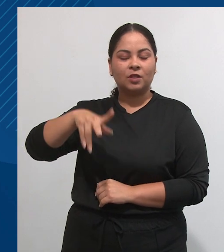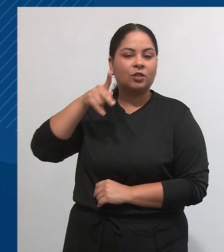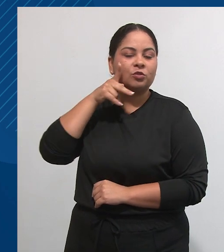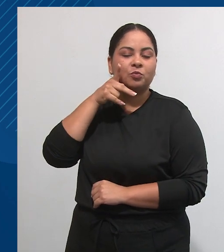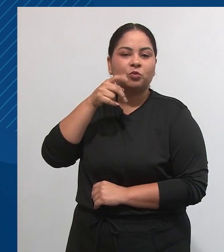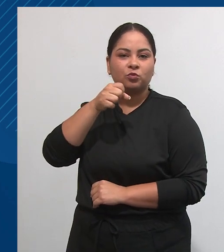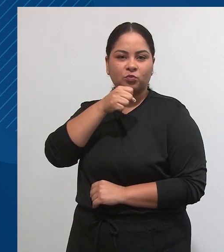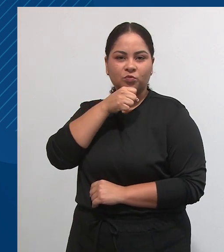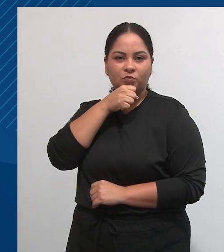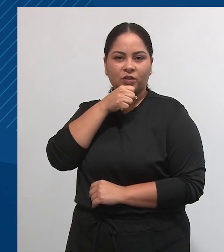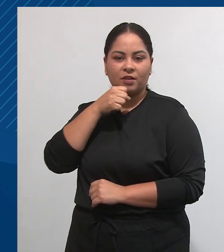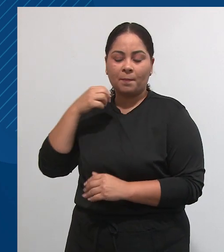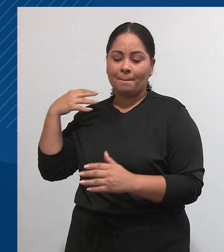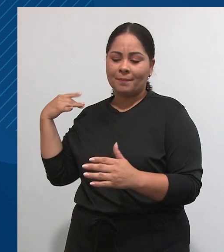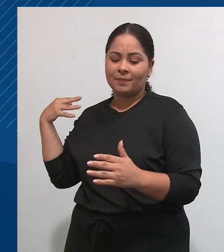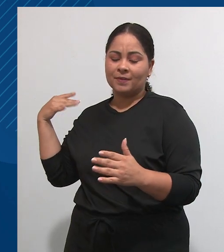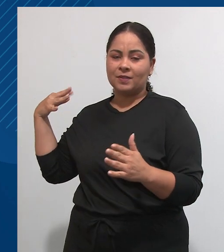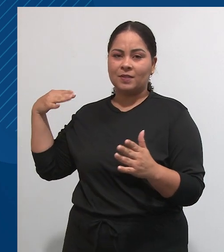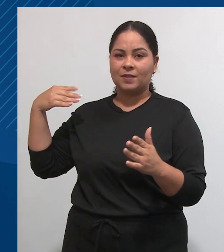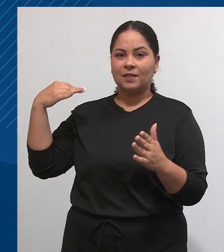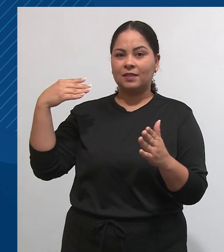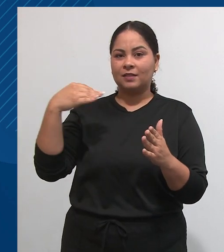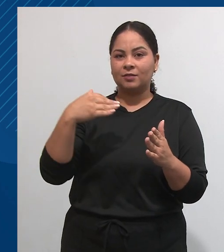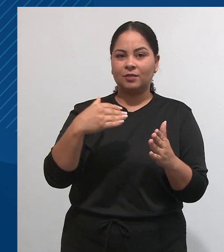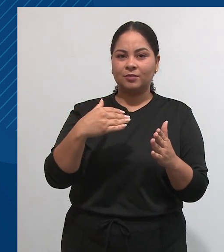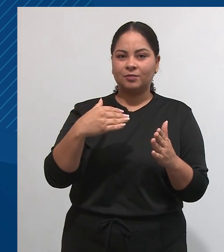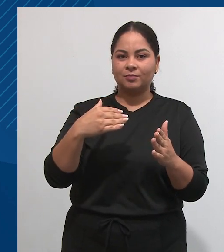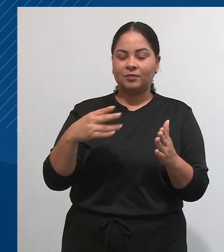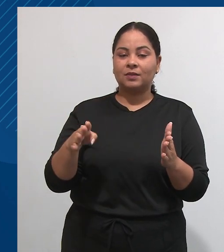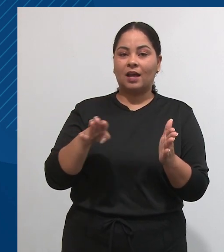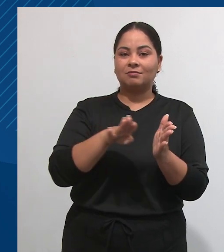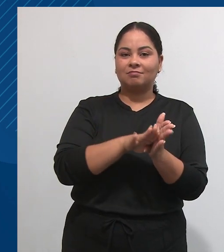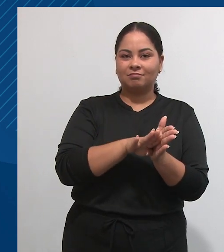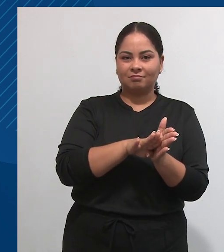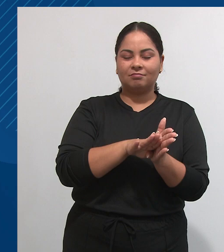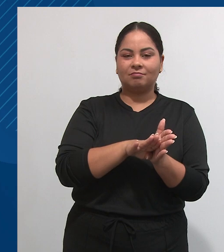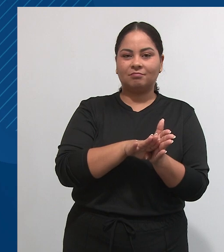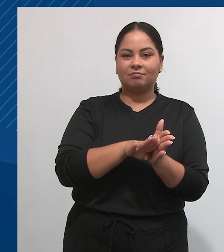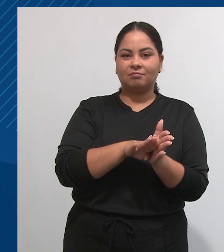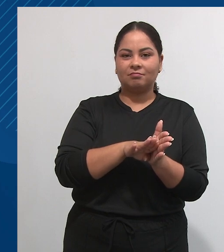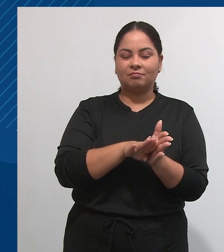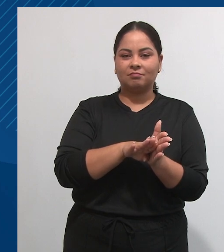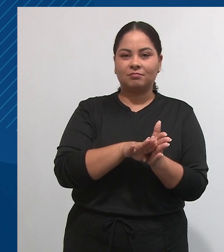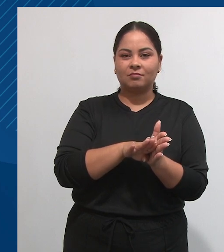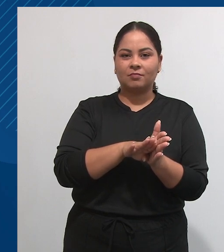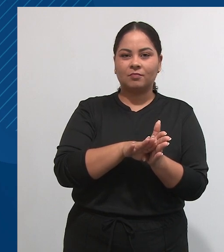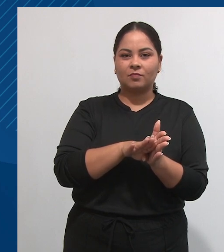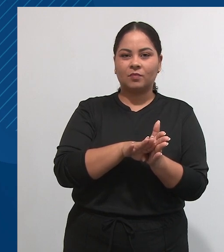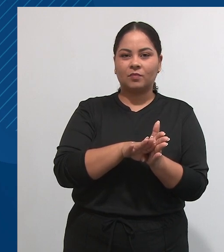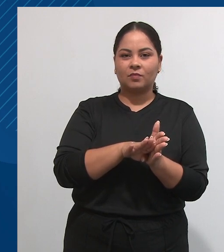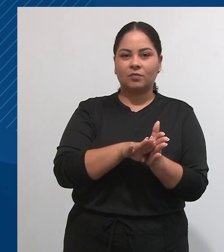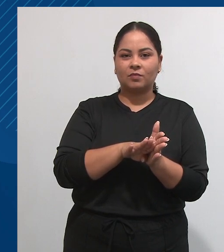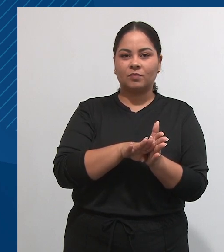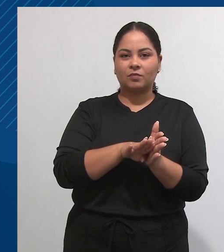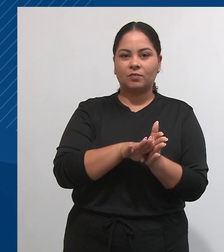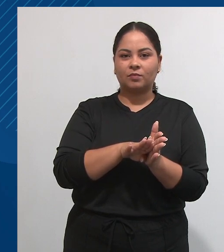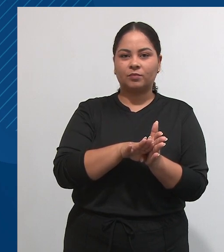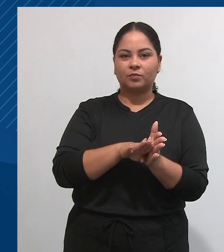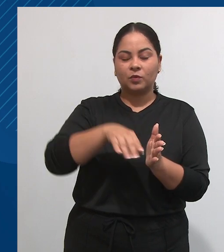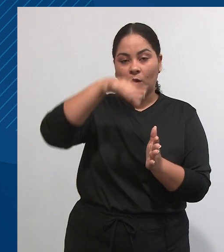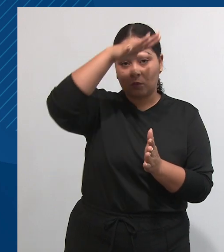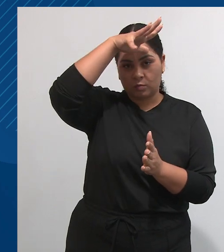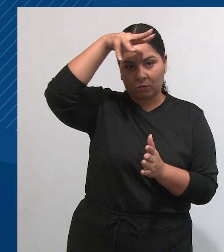pegando até, né, hoje onde é dividido